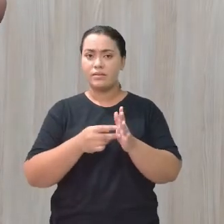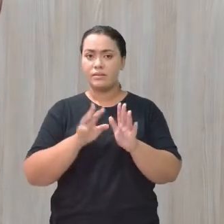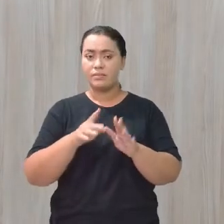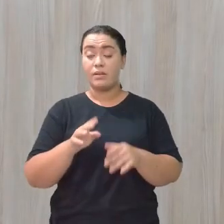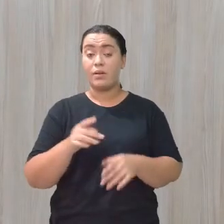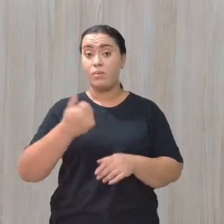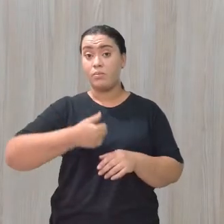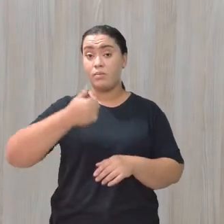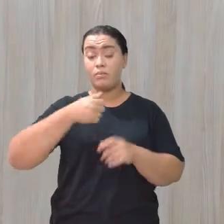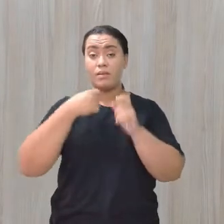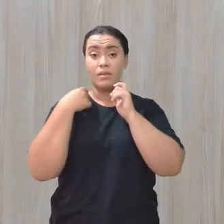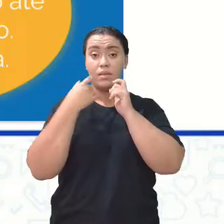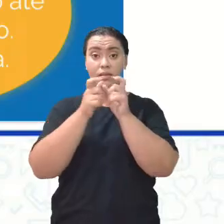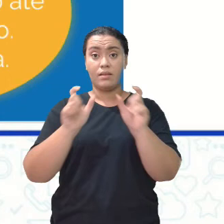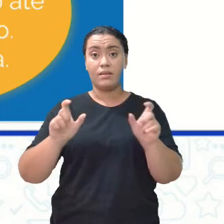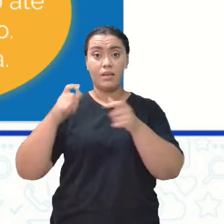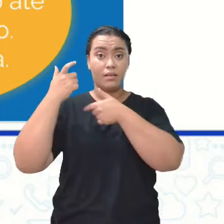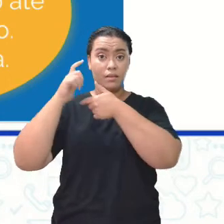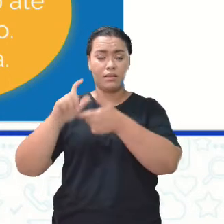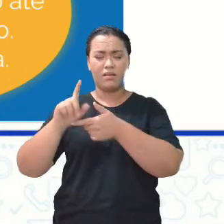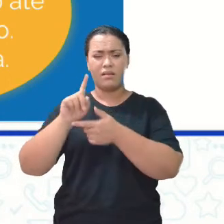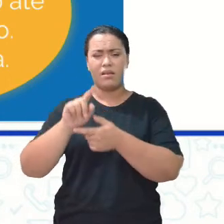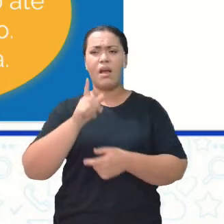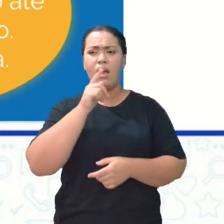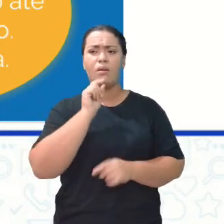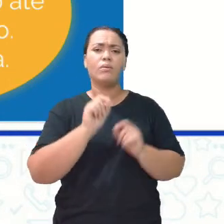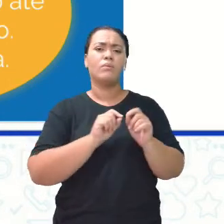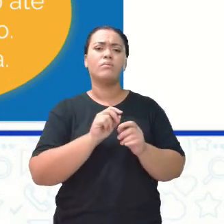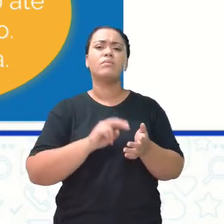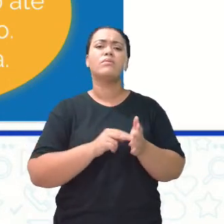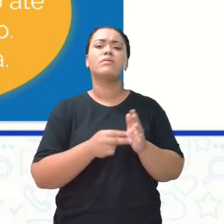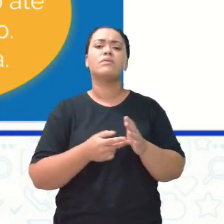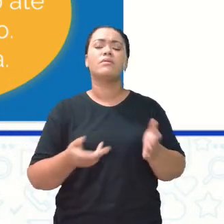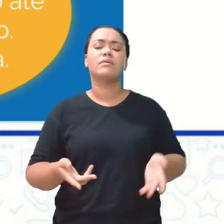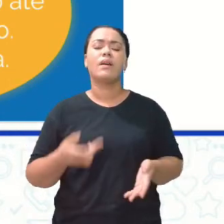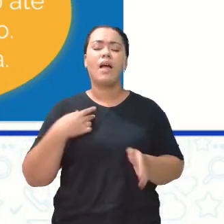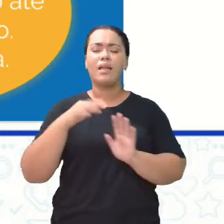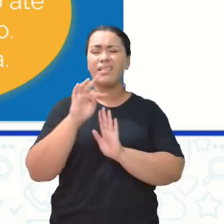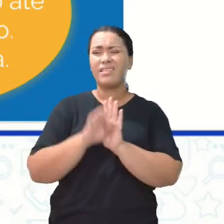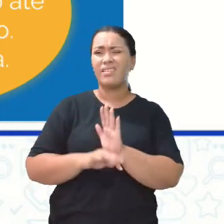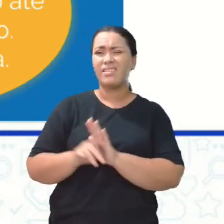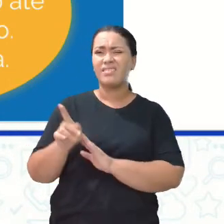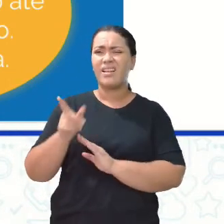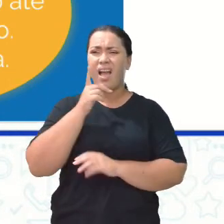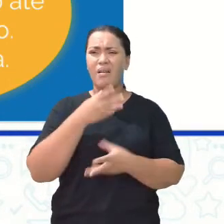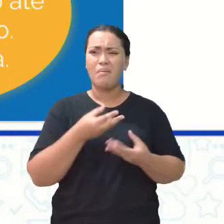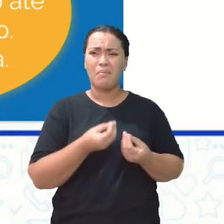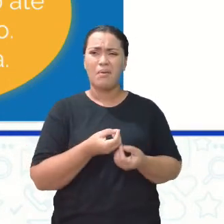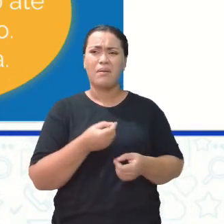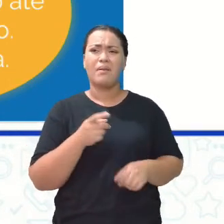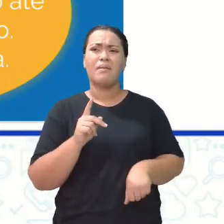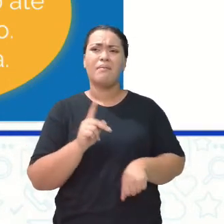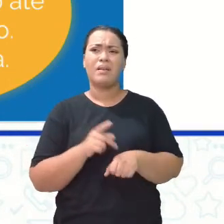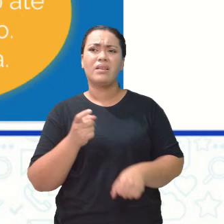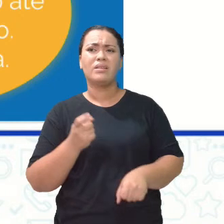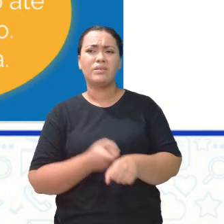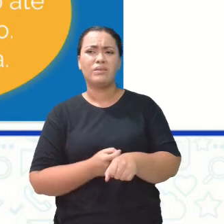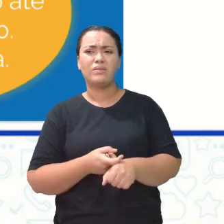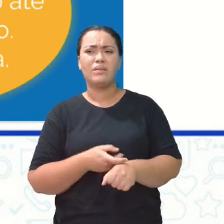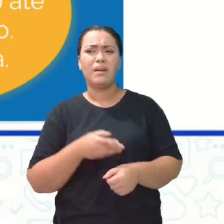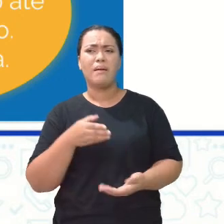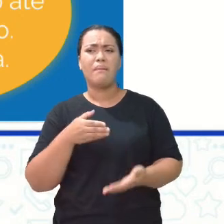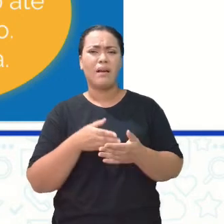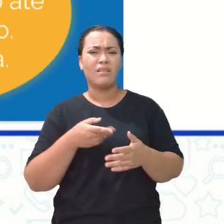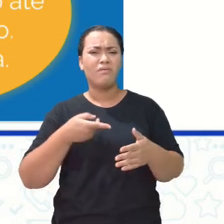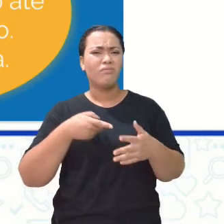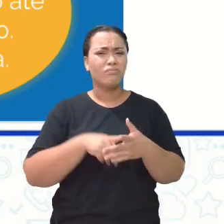ditado, água mole em pedra dura, tanto bate até que fura. O que é isso, professora? Que significado é esse histórico, né? Qual o ensinamento, qual